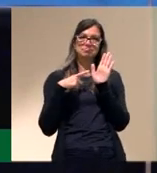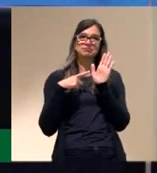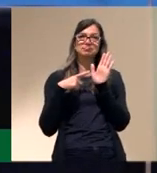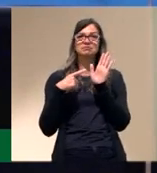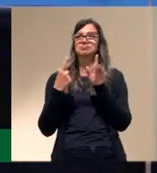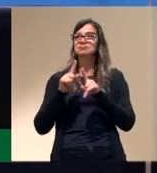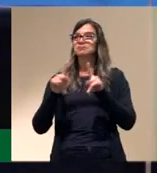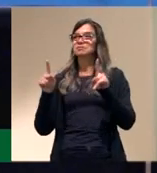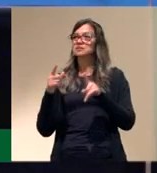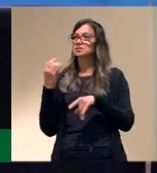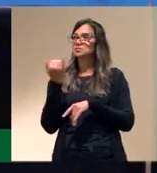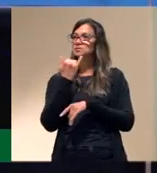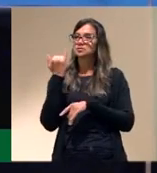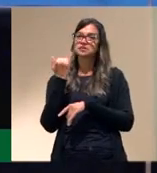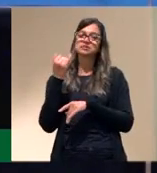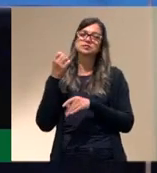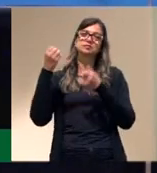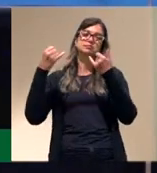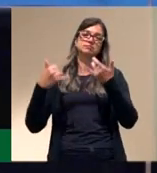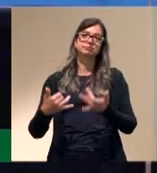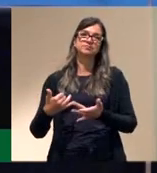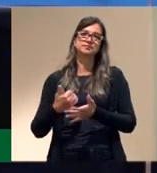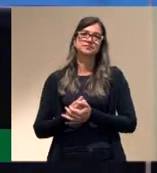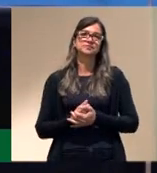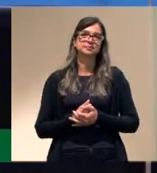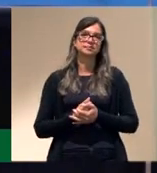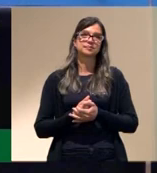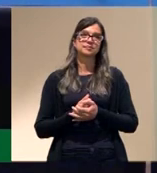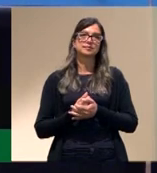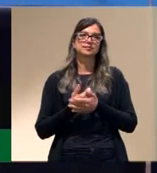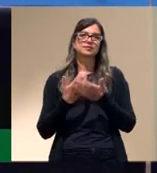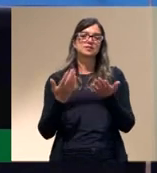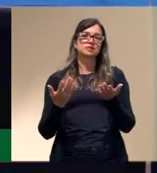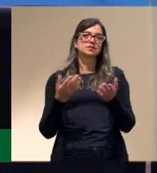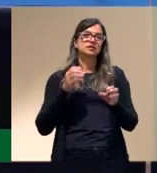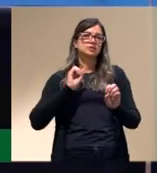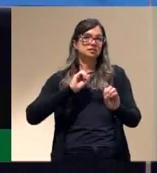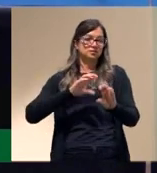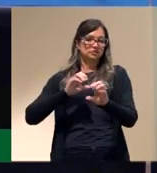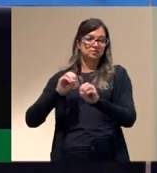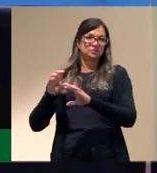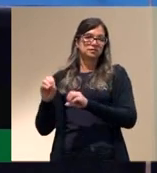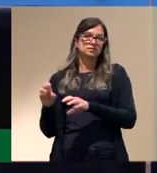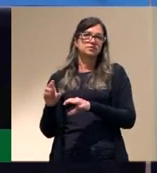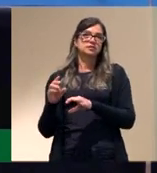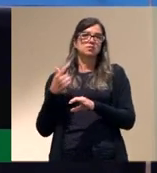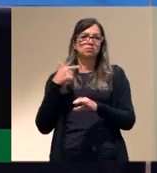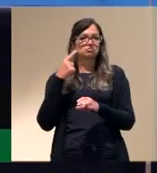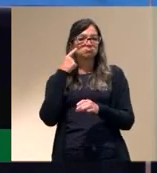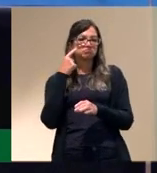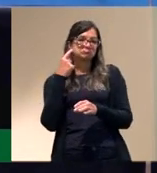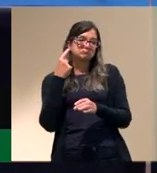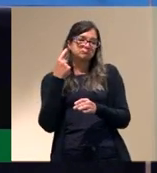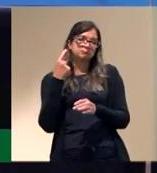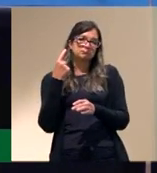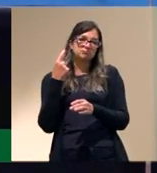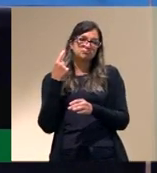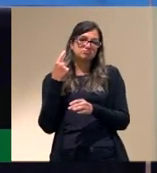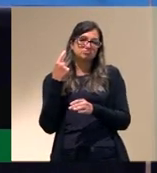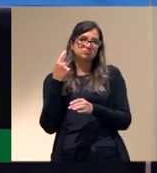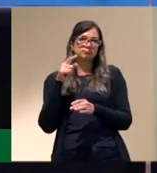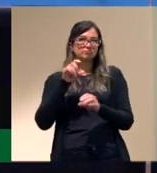que são fundamentais de dizer, né? A educação aqui não é vista como